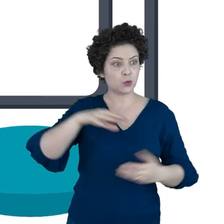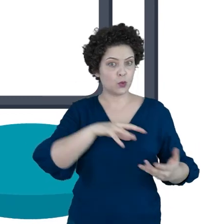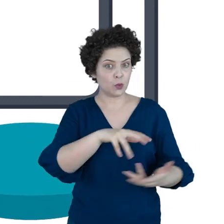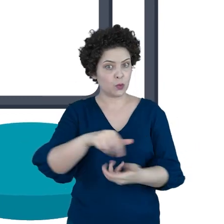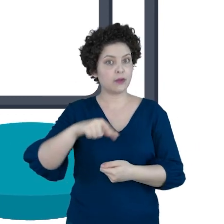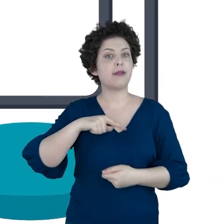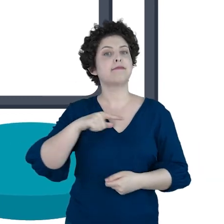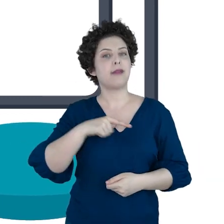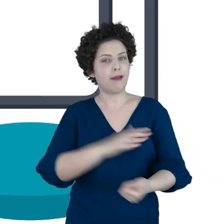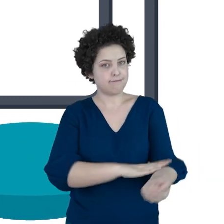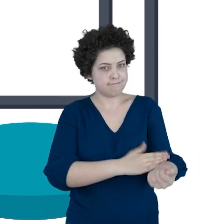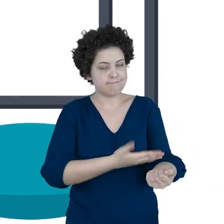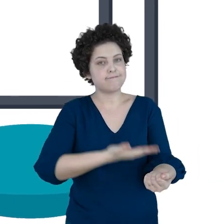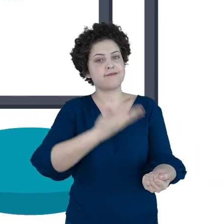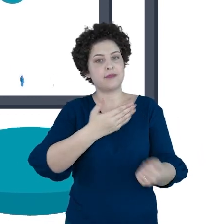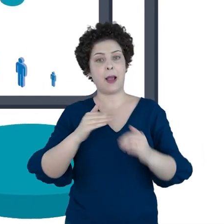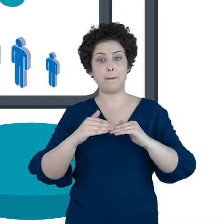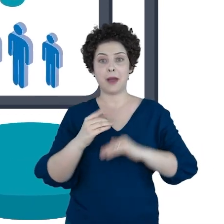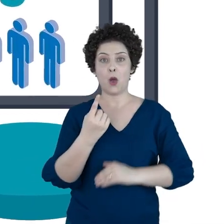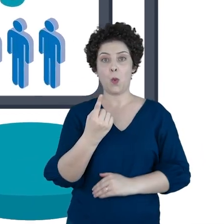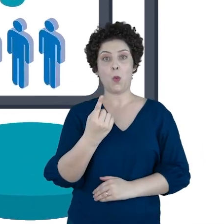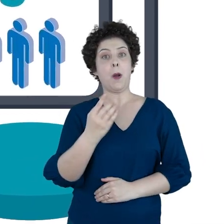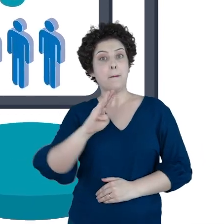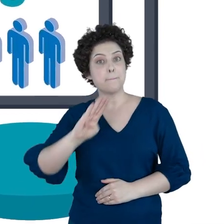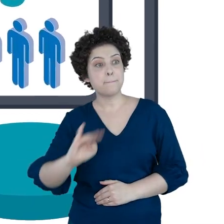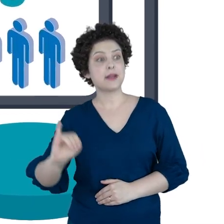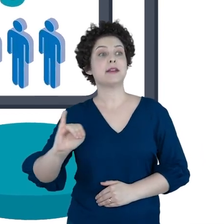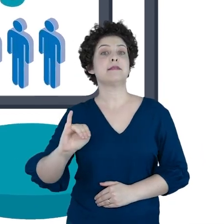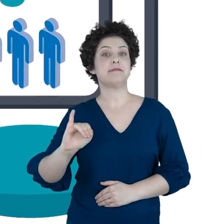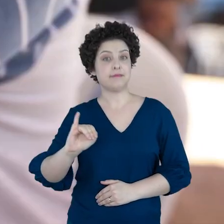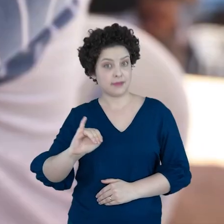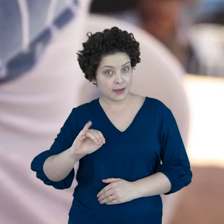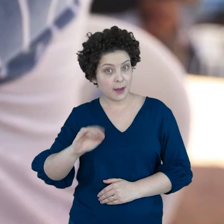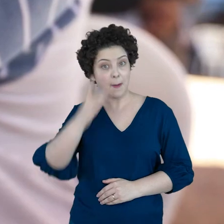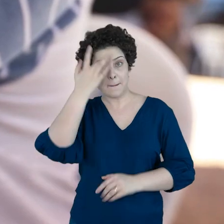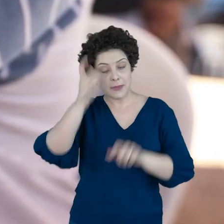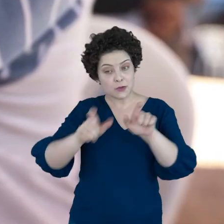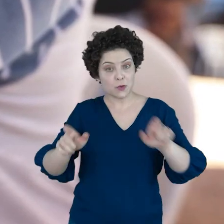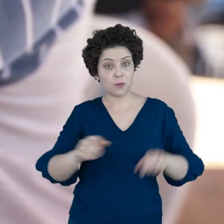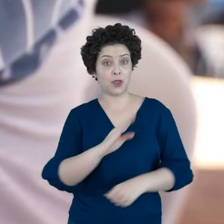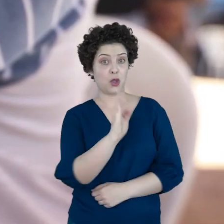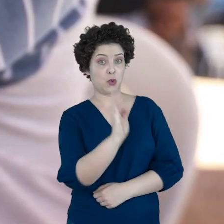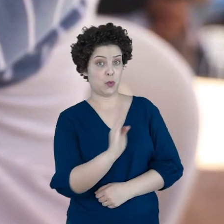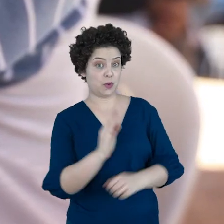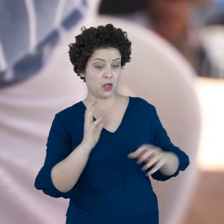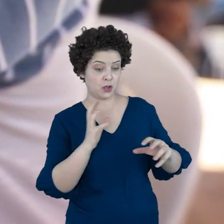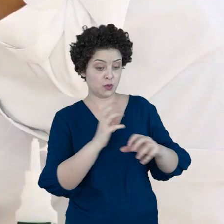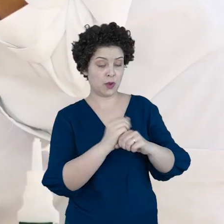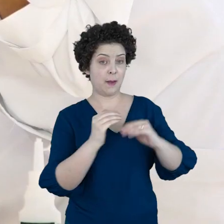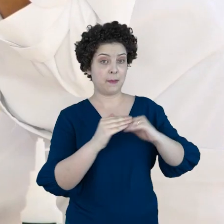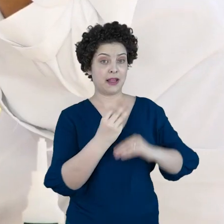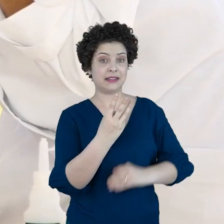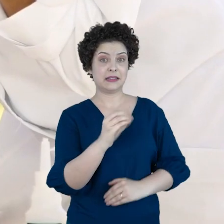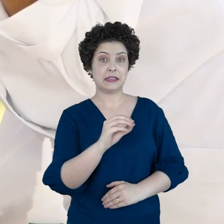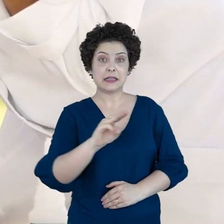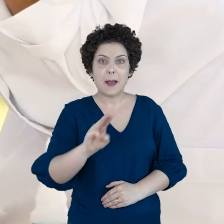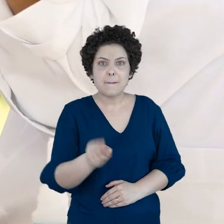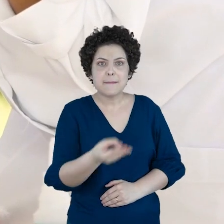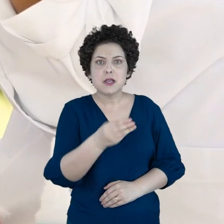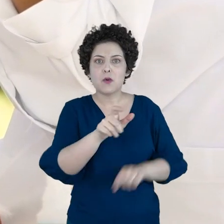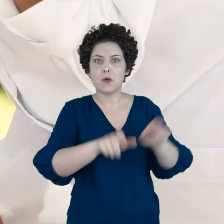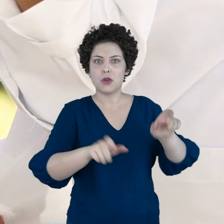tem hipertensão. Mais de 1 bilhão de pessoas. No Brasil, já são mais de 30 milhões